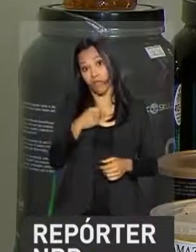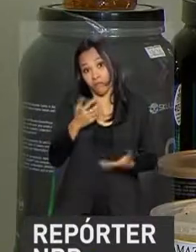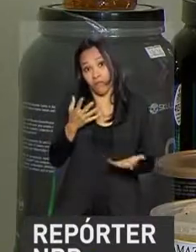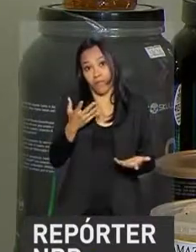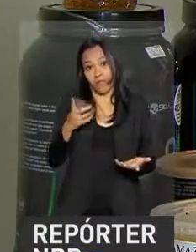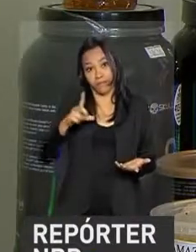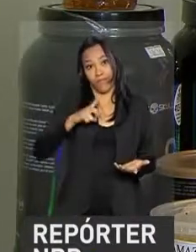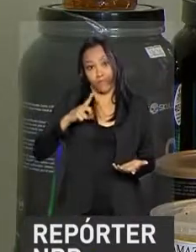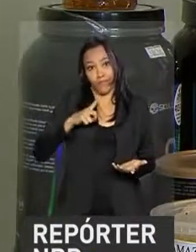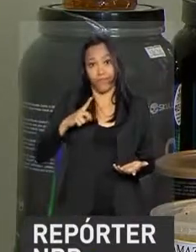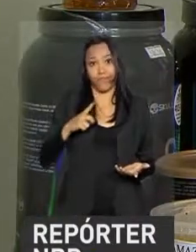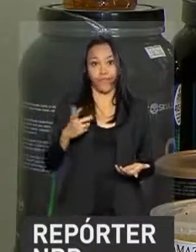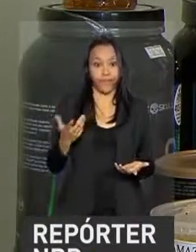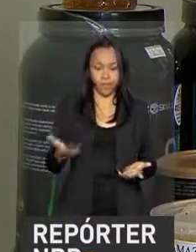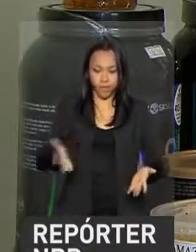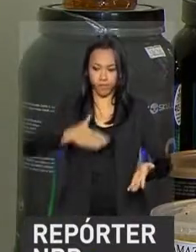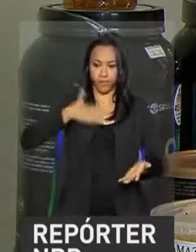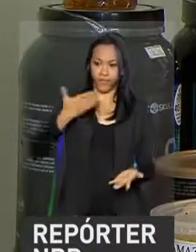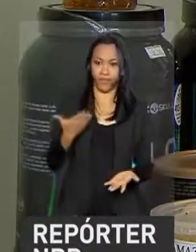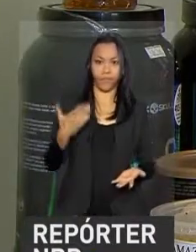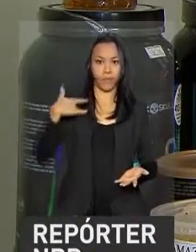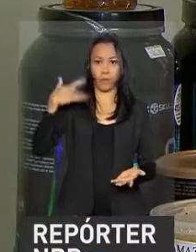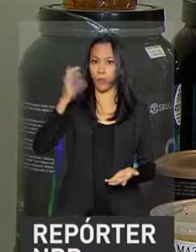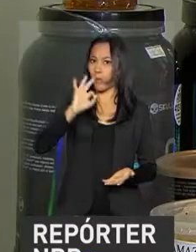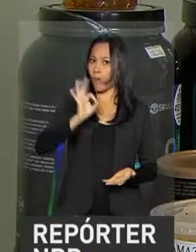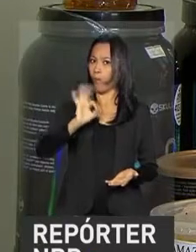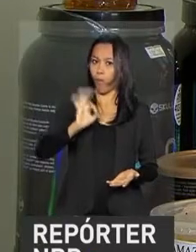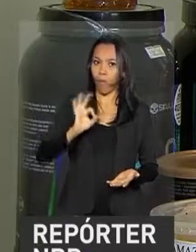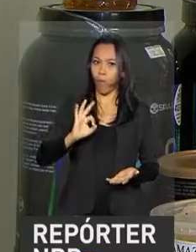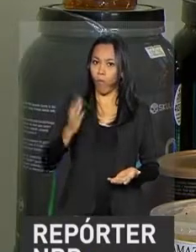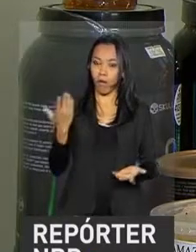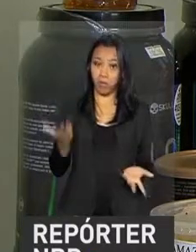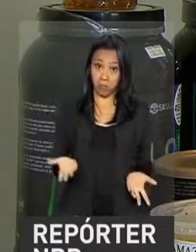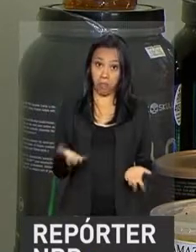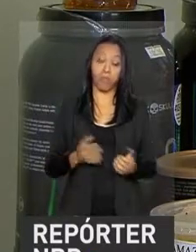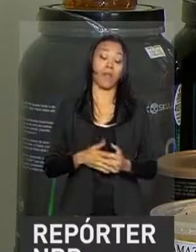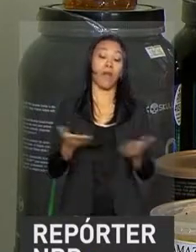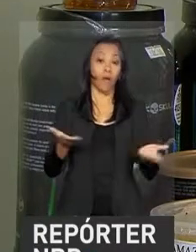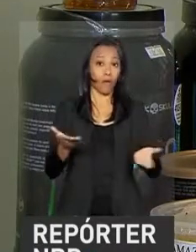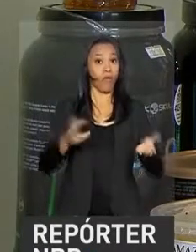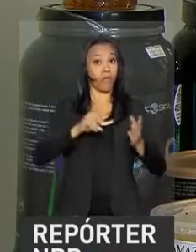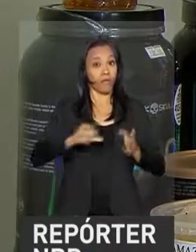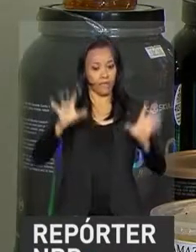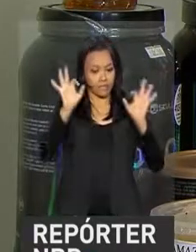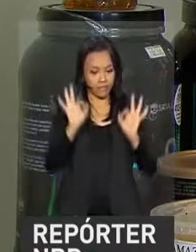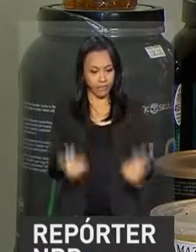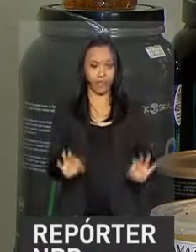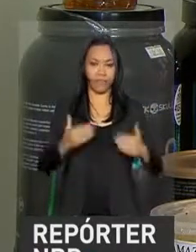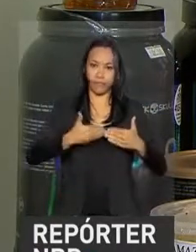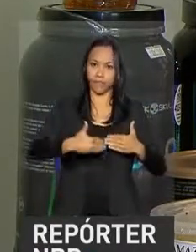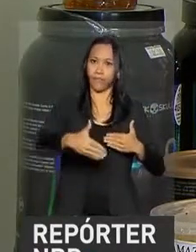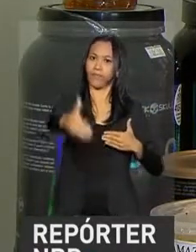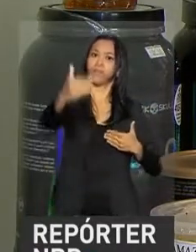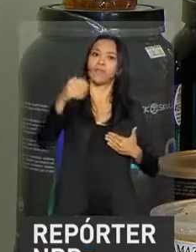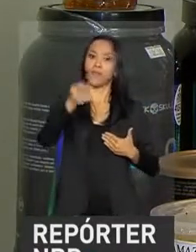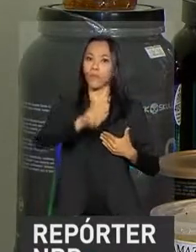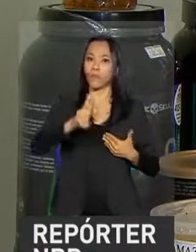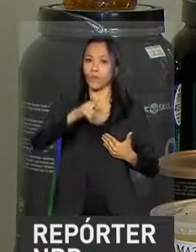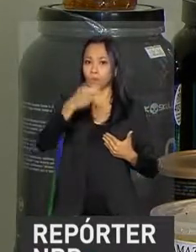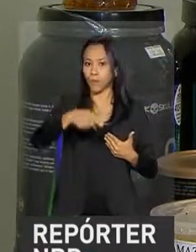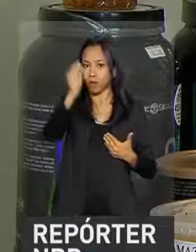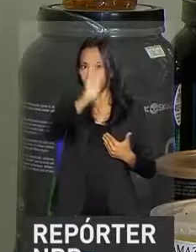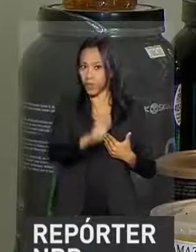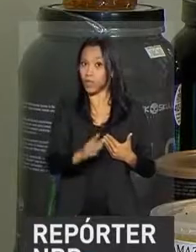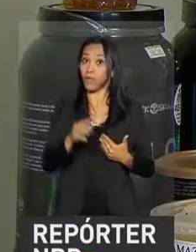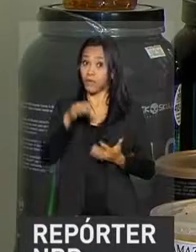assim realmente pra mim é uma surpresa não sei eu aguentava então acho que agora vai começar também o uso mais racional quem